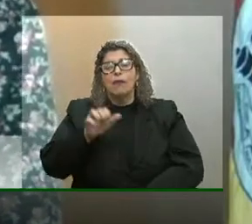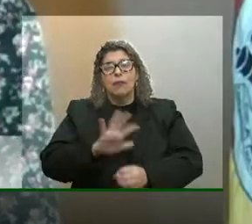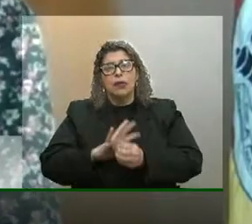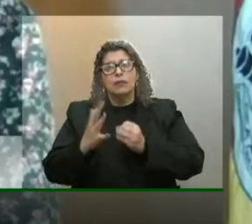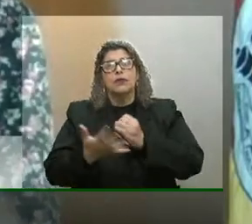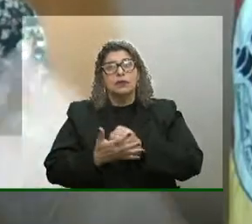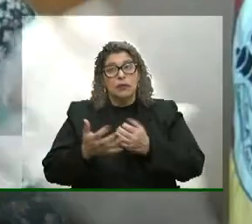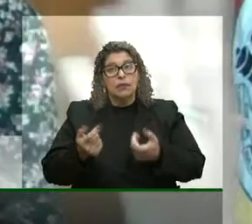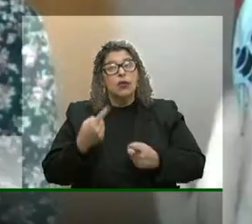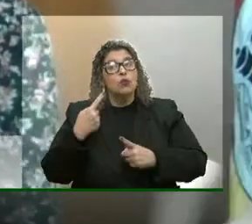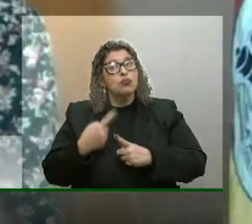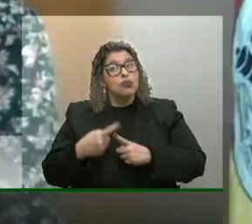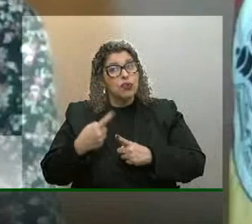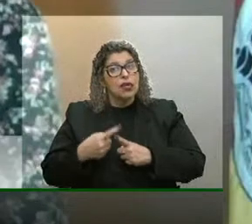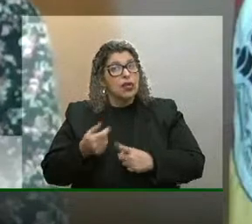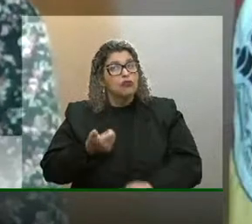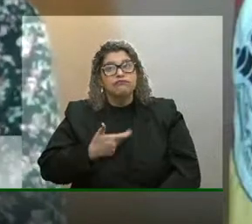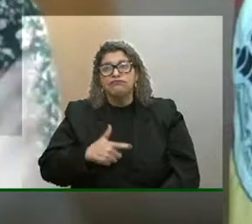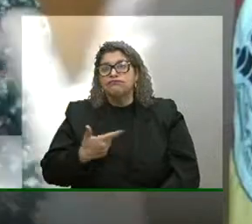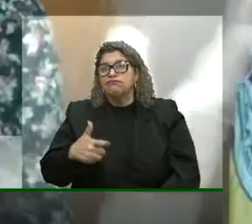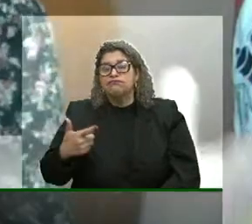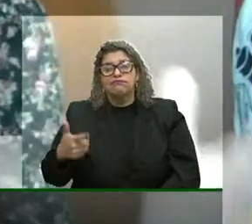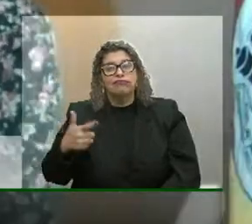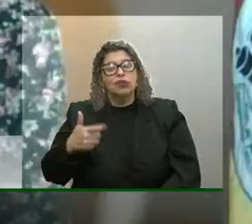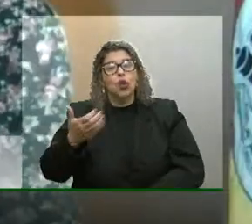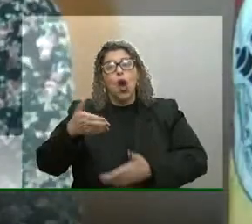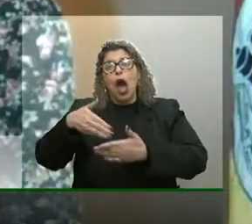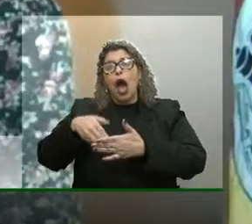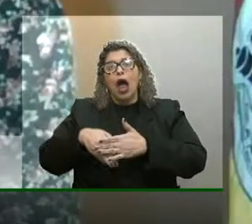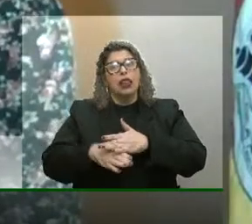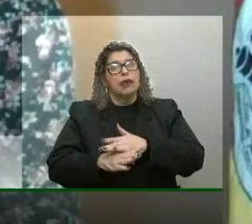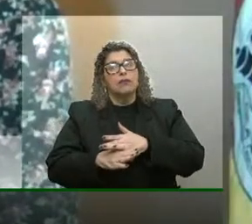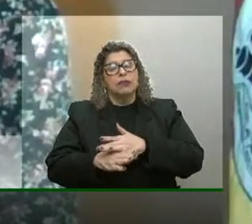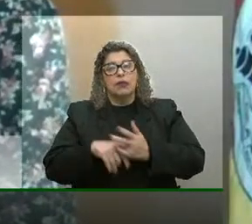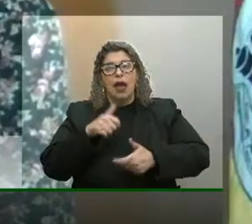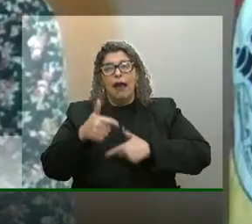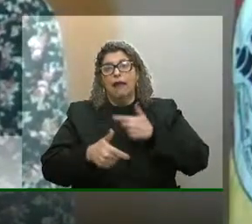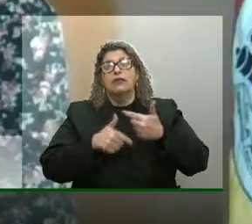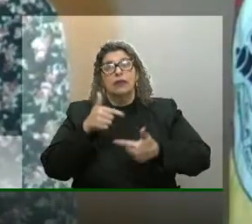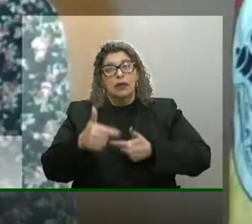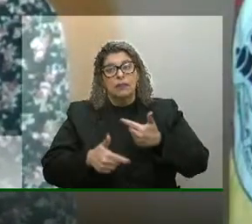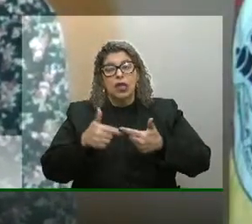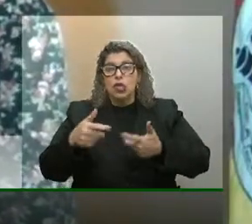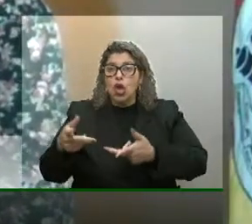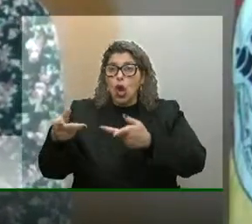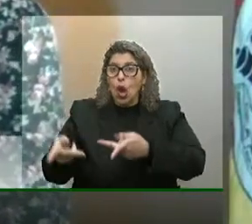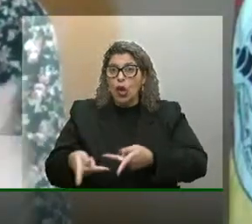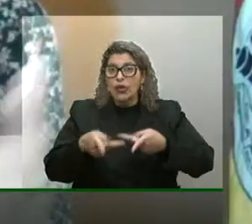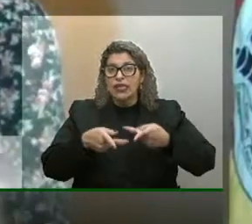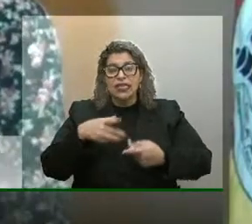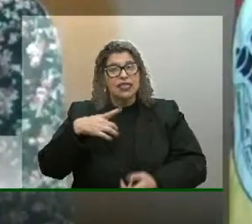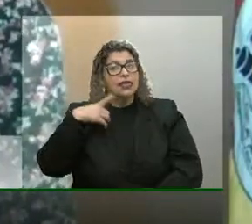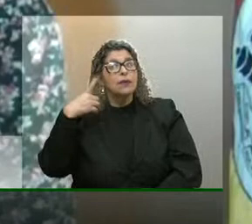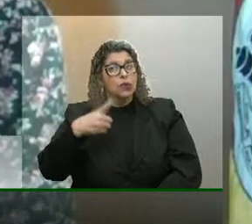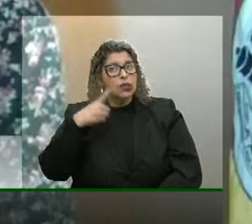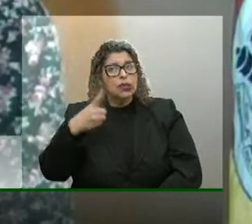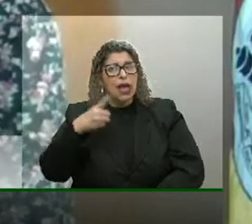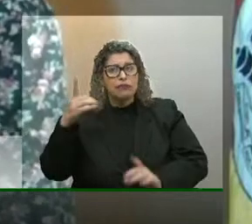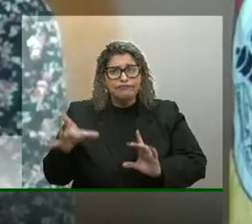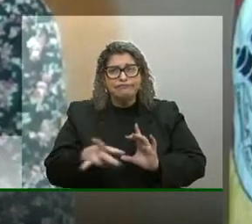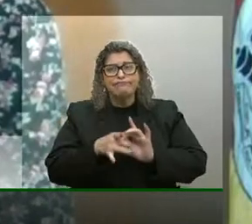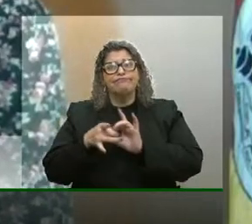a sua função não teve como, né, se adaptar ao trabalho. Então convido colegas que juntos, todos